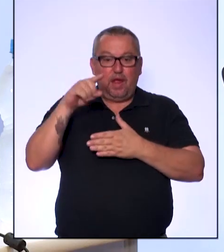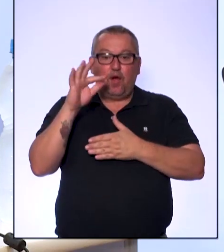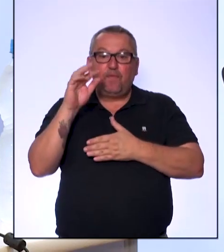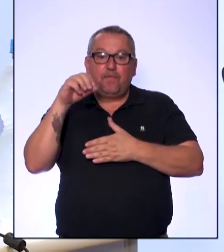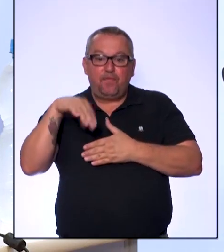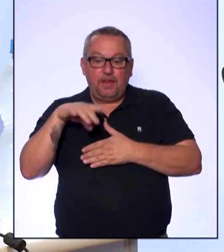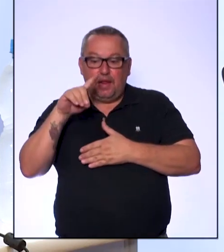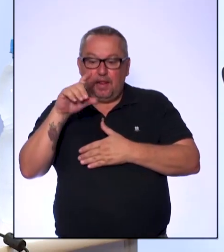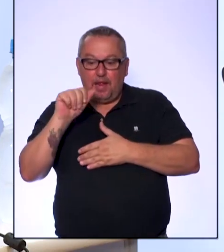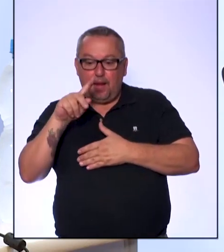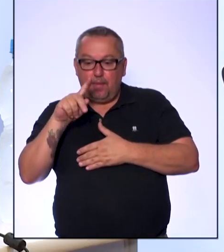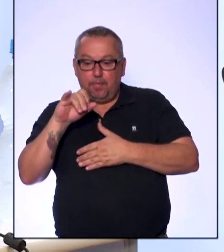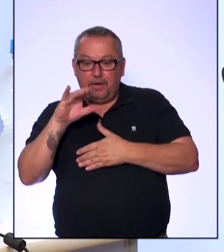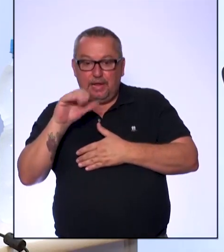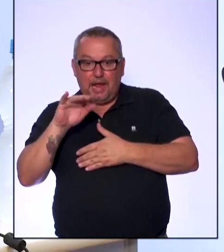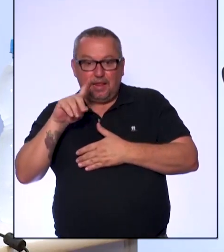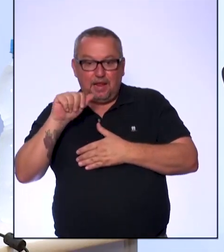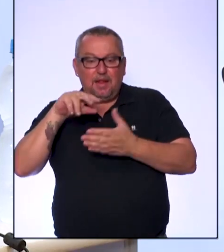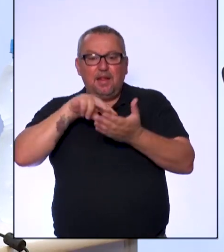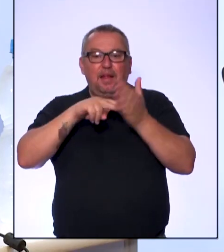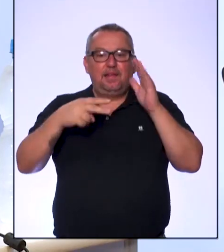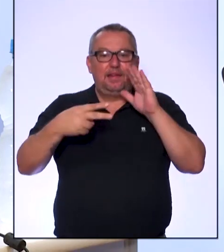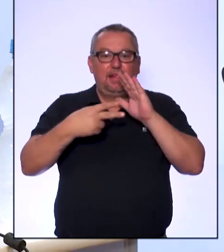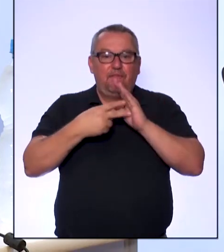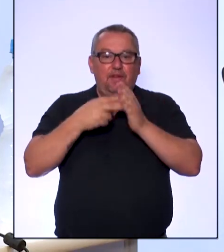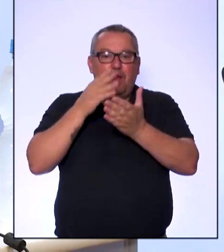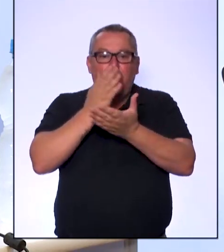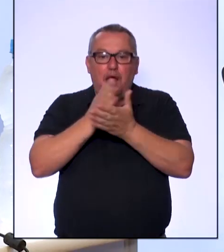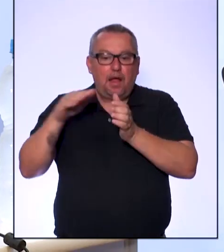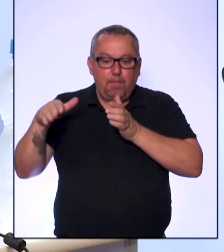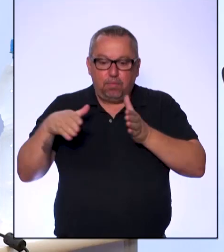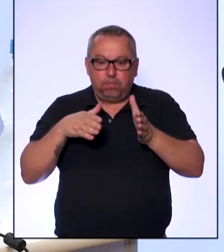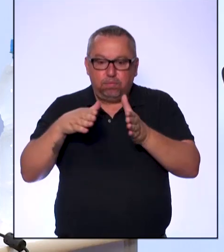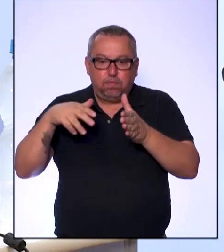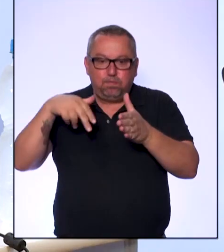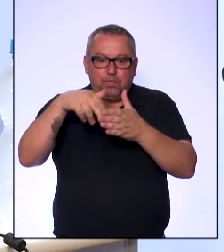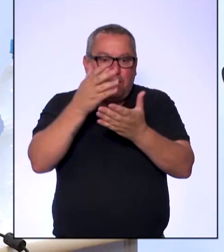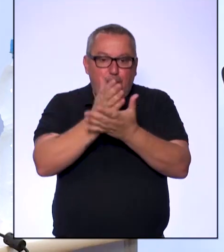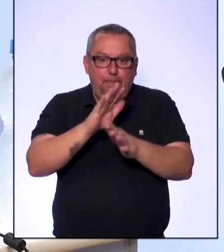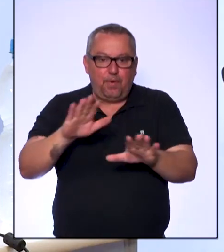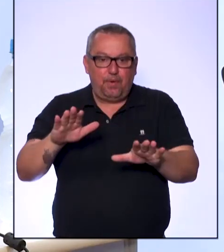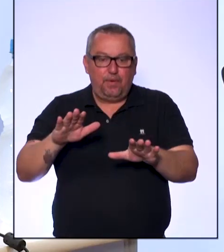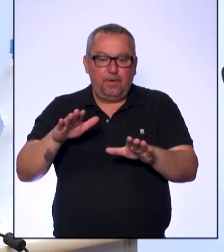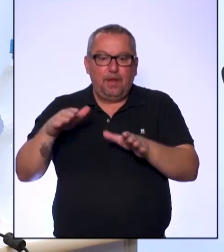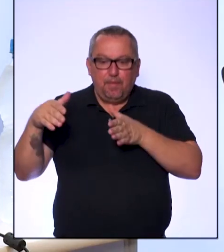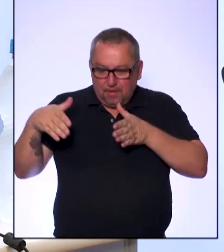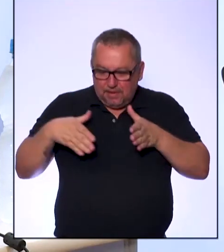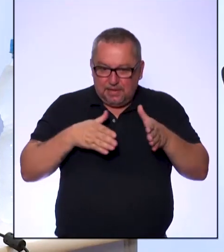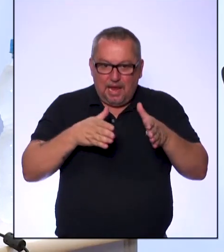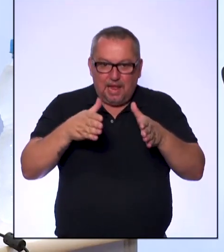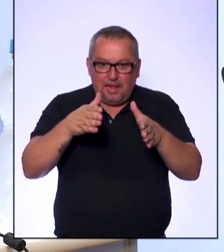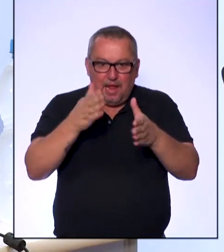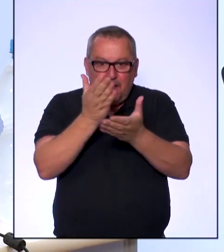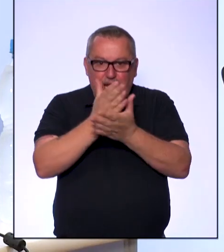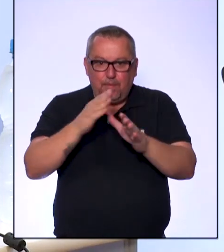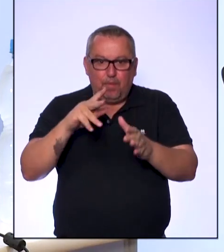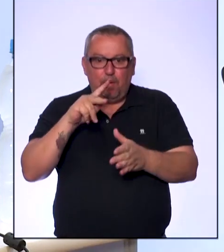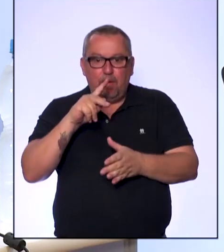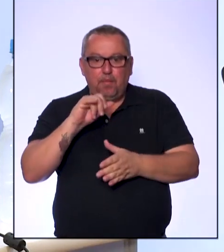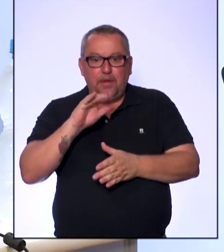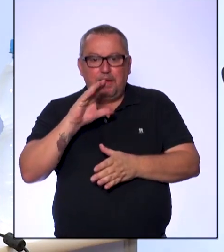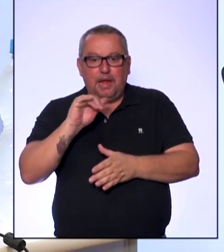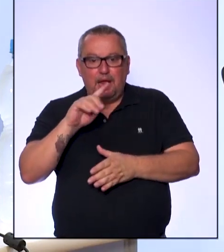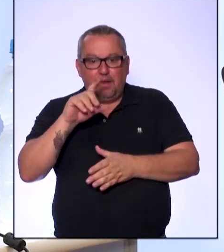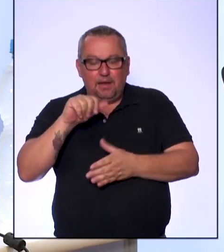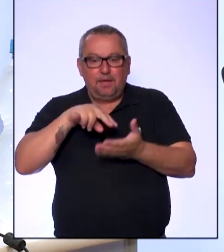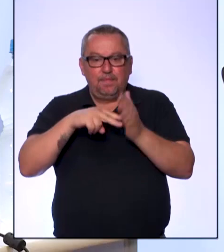ele remete exatamente a isso. Fim da picada, fim de alguma coisa, de uma estrada que ela acaba. É isso que ele está querendo